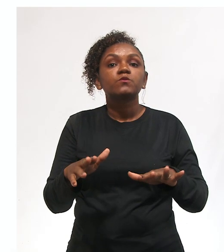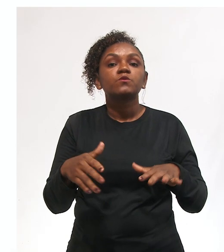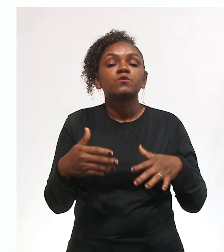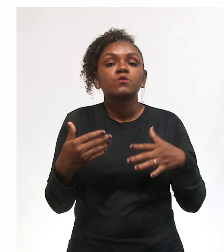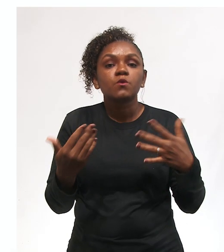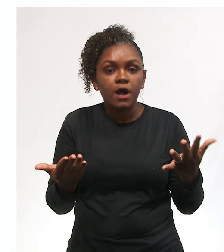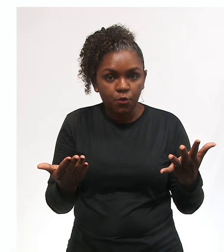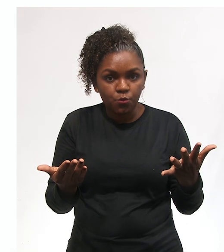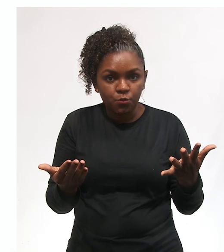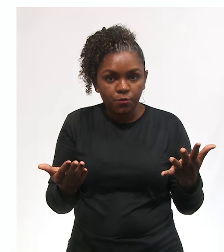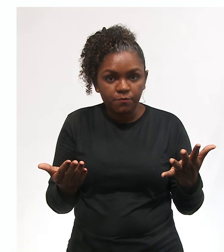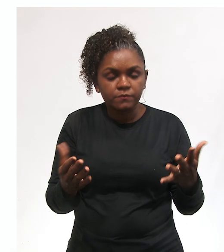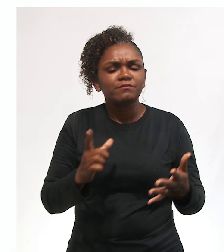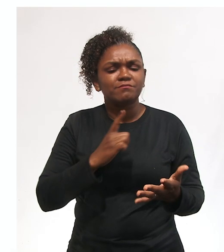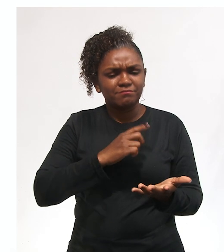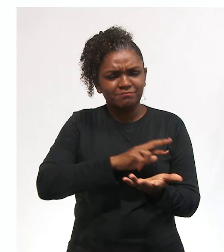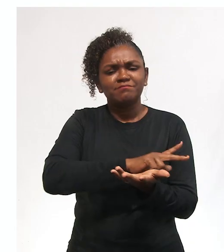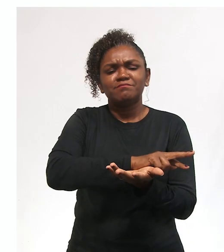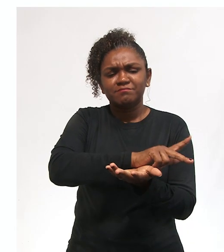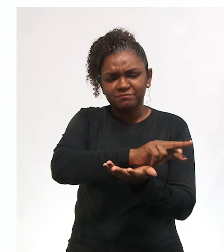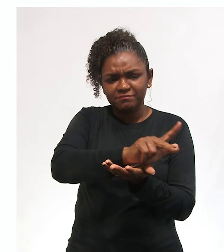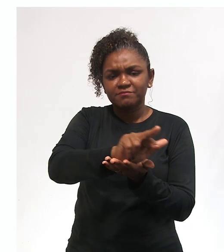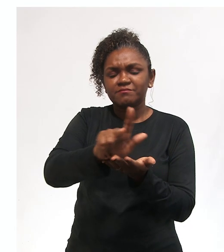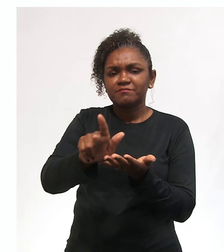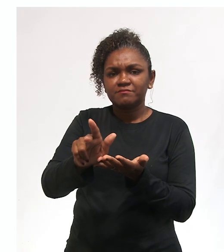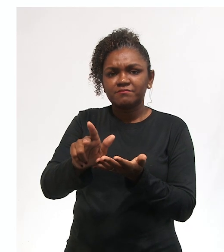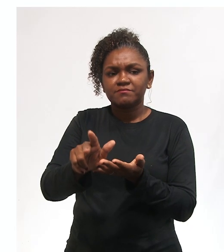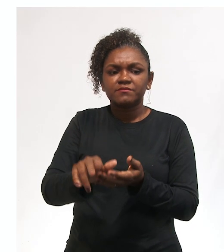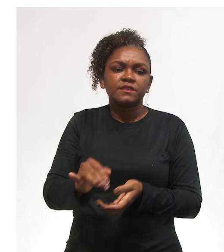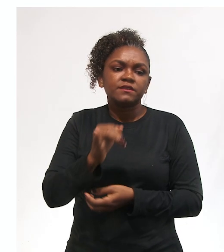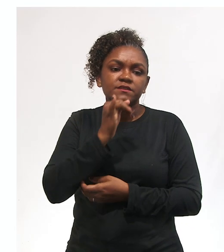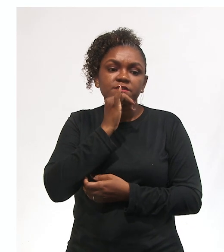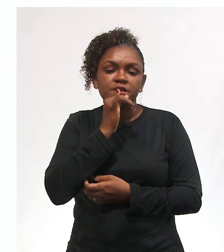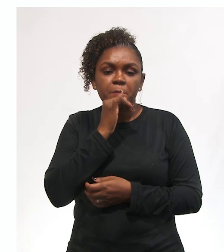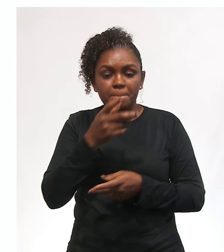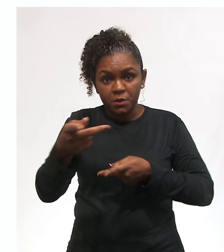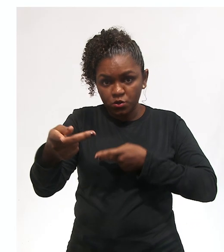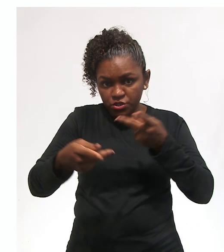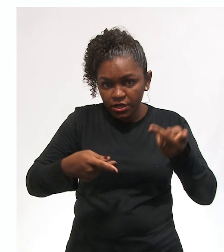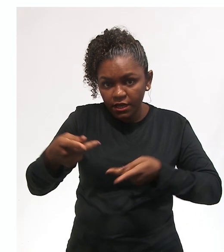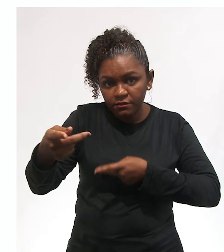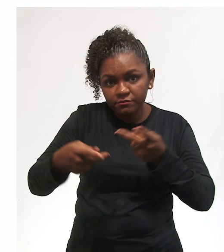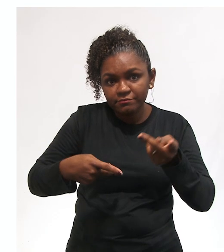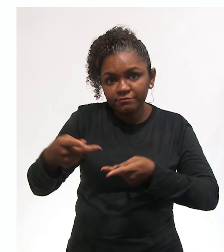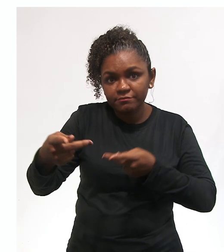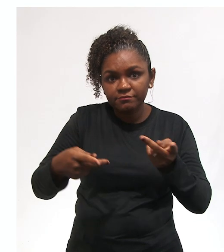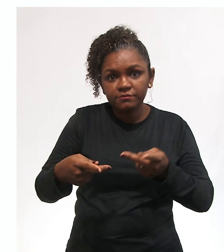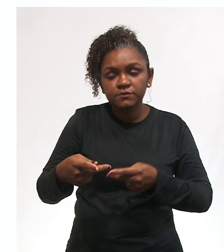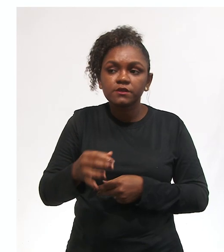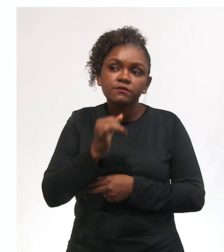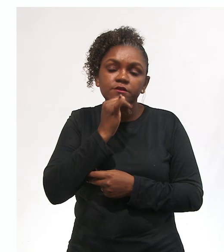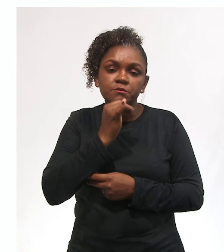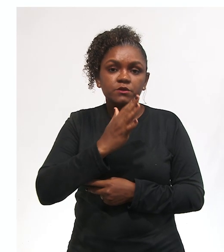existem várias metodologias ativas. Então, aprendizagem baseada em projetos. Então, vamos supor que eu tenho um